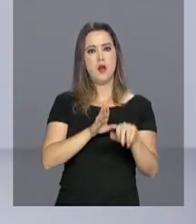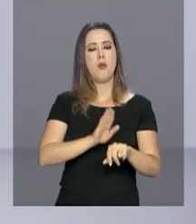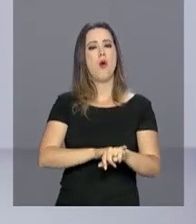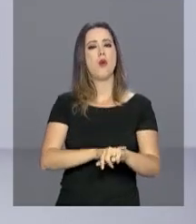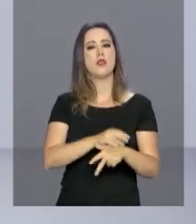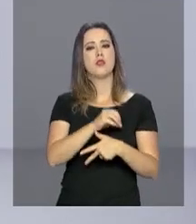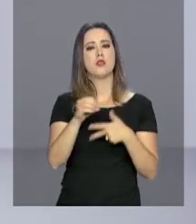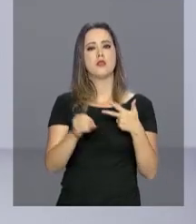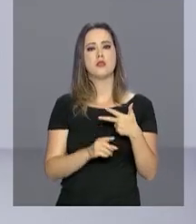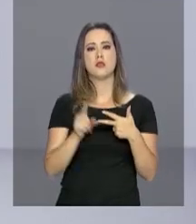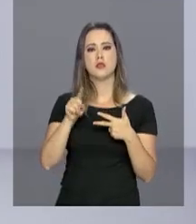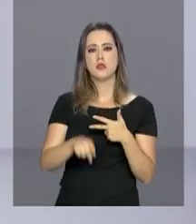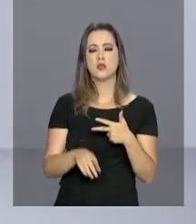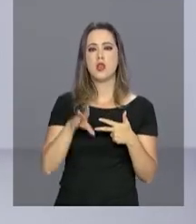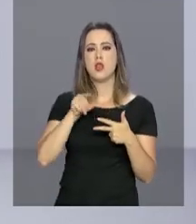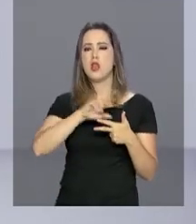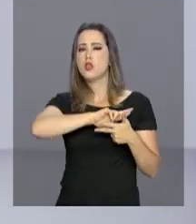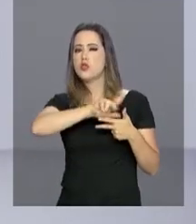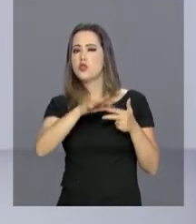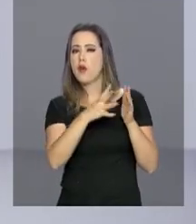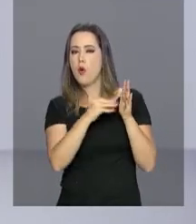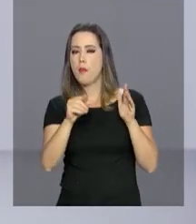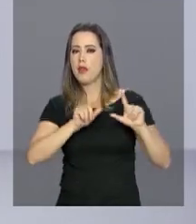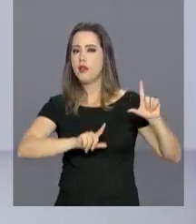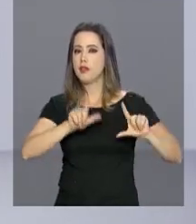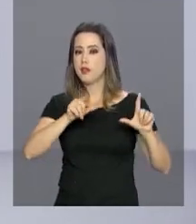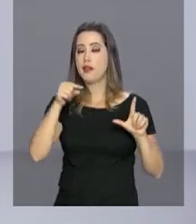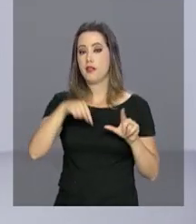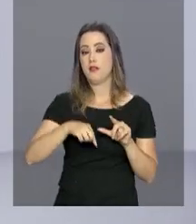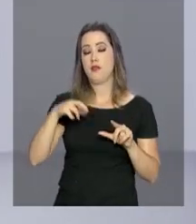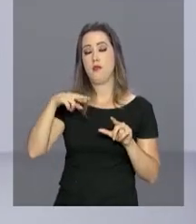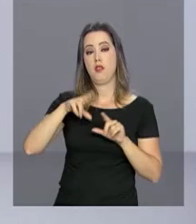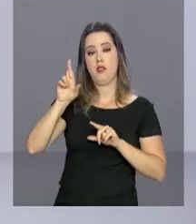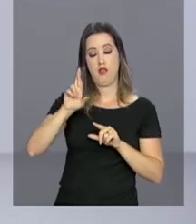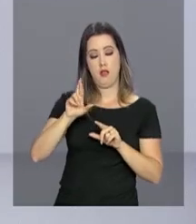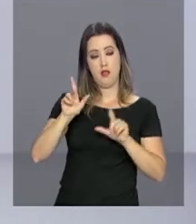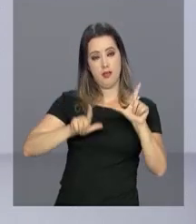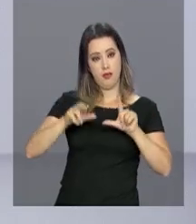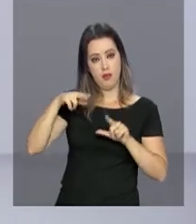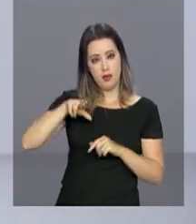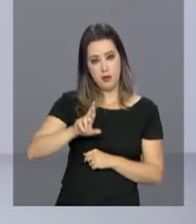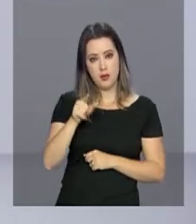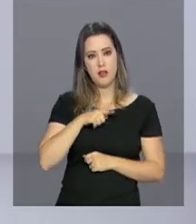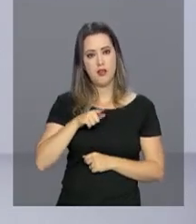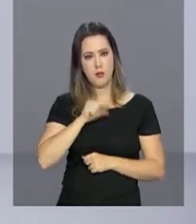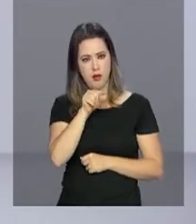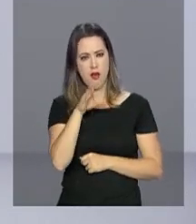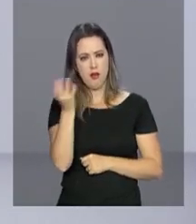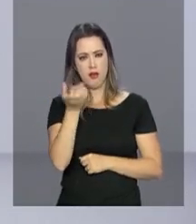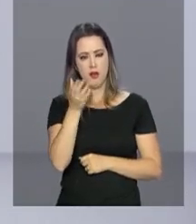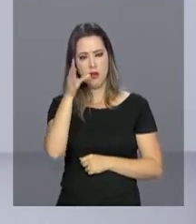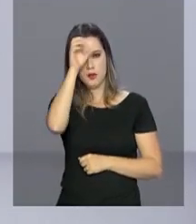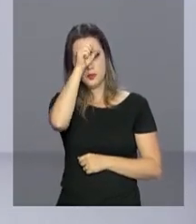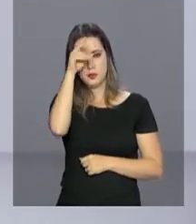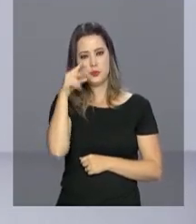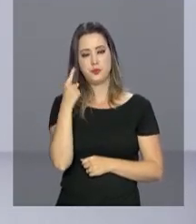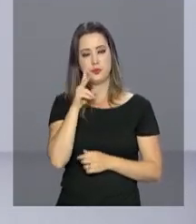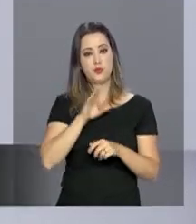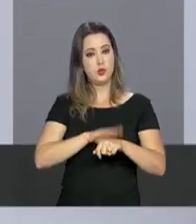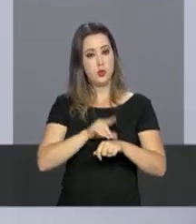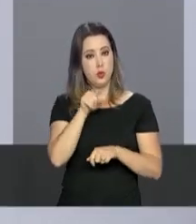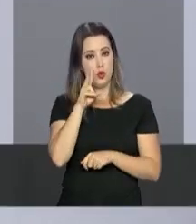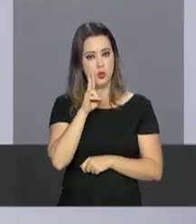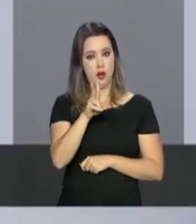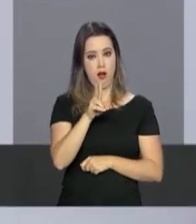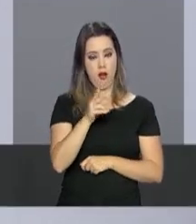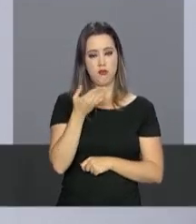retransmitido por muitas emissoras entre elas por nós aqui na nbr se você está se preparando para a prova norte os horários